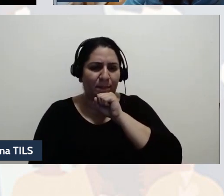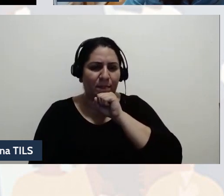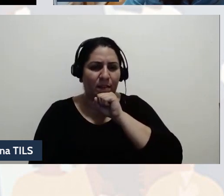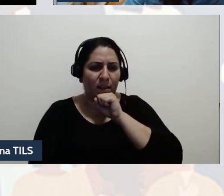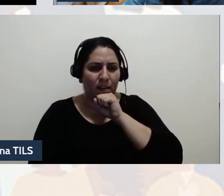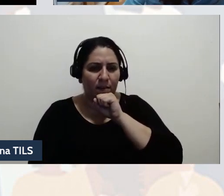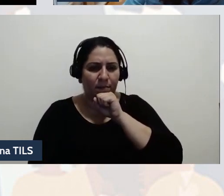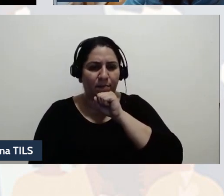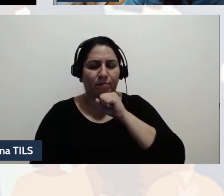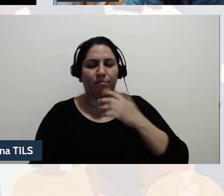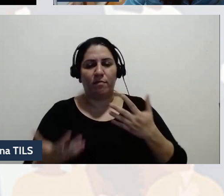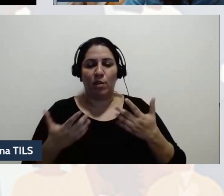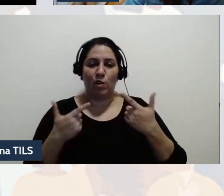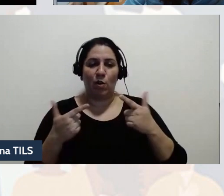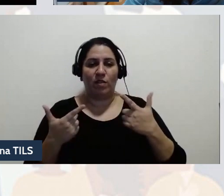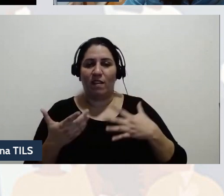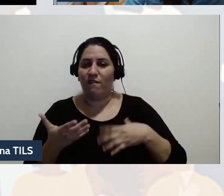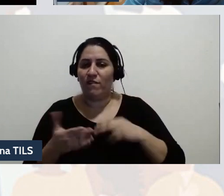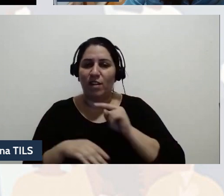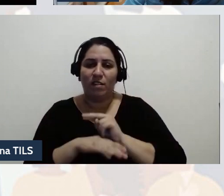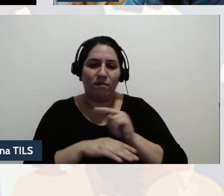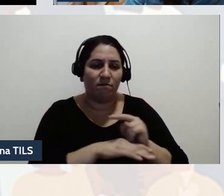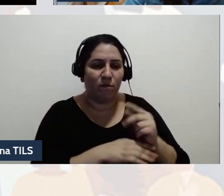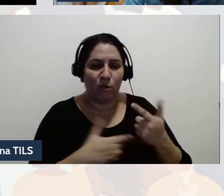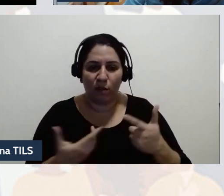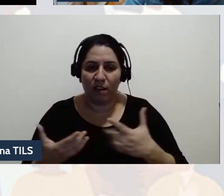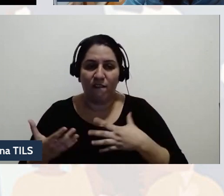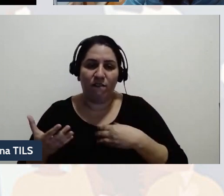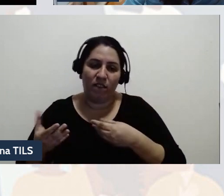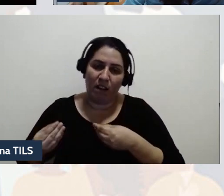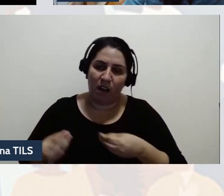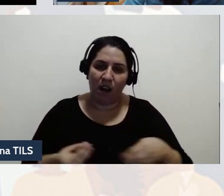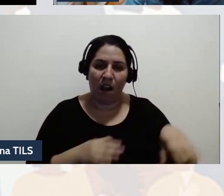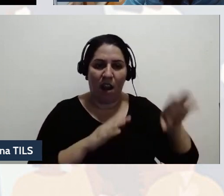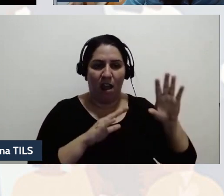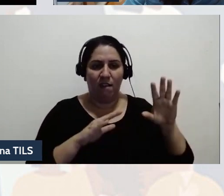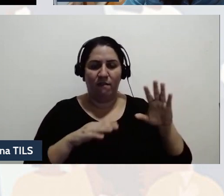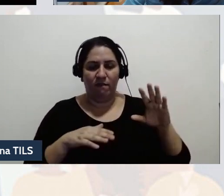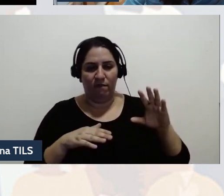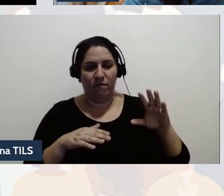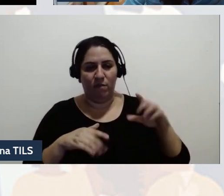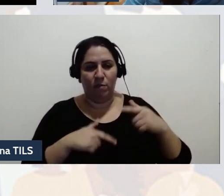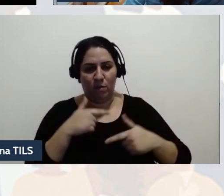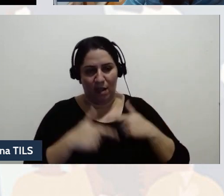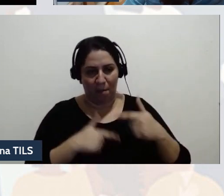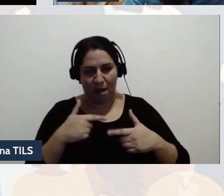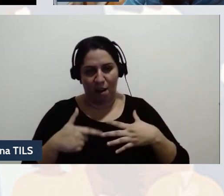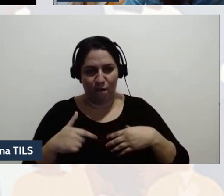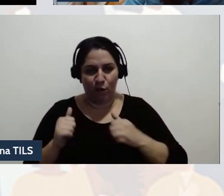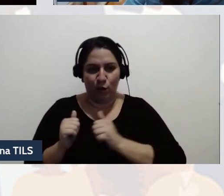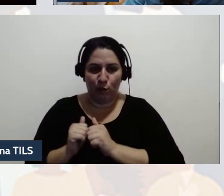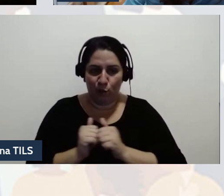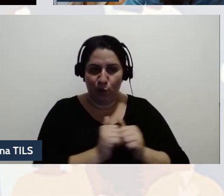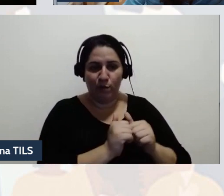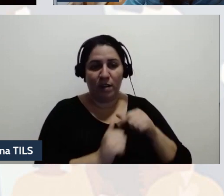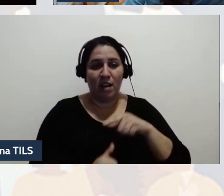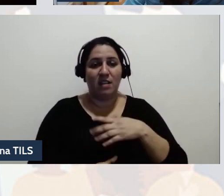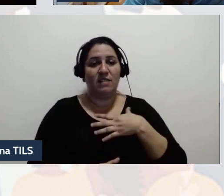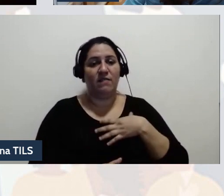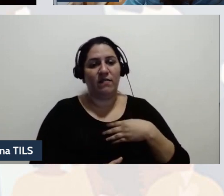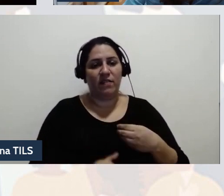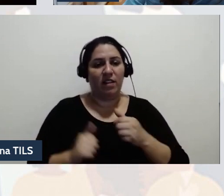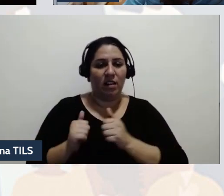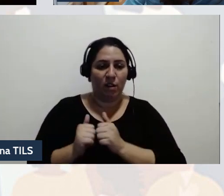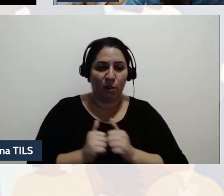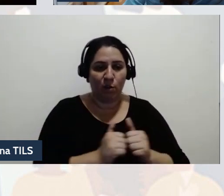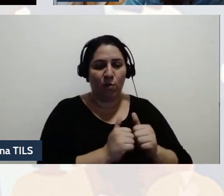por não ter com quem deixar o seu filho, leva o seu filho junto para o trabalho, e esse filho é deixado com